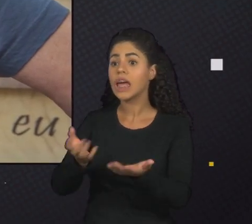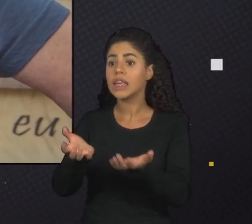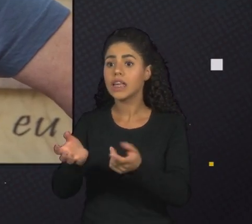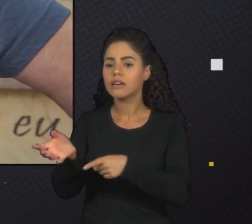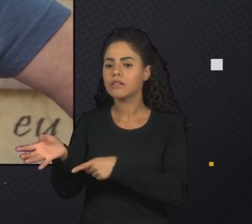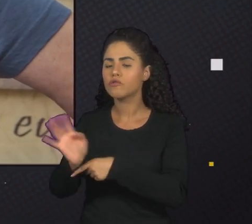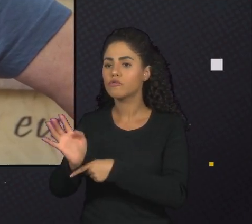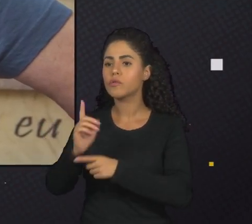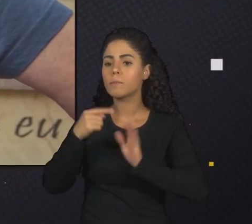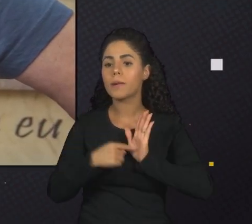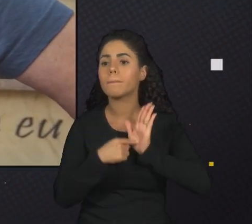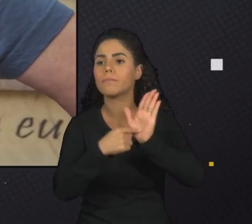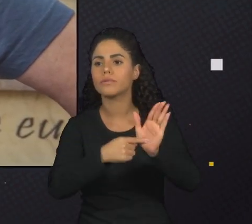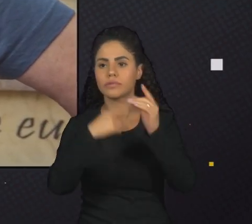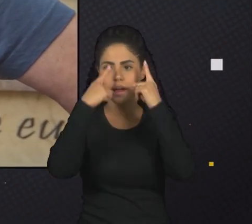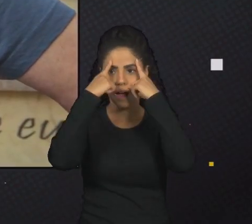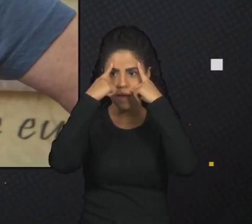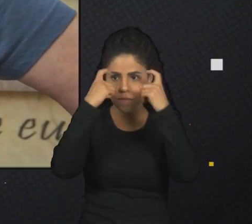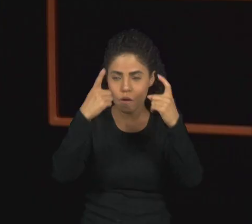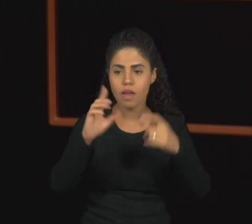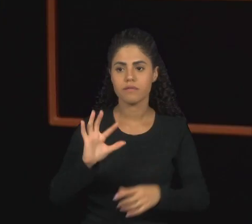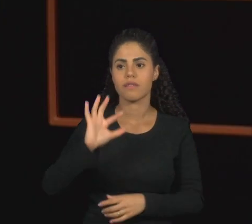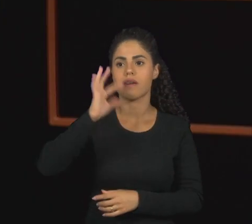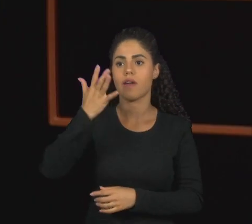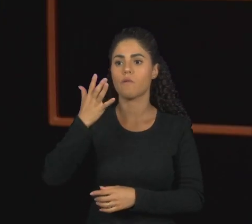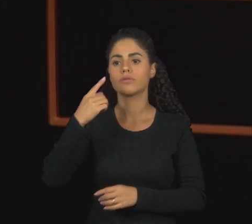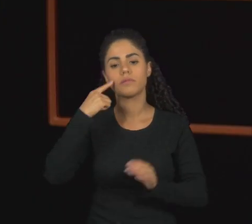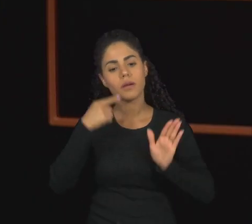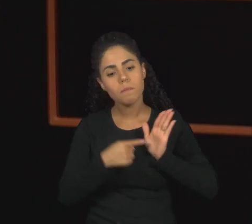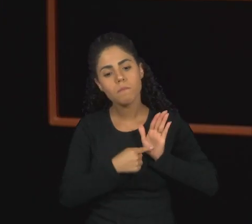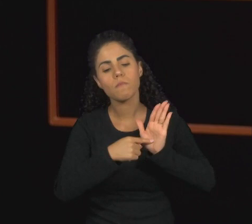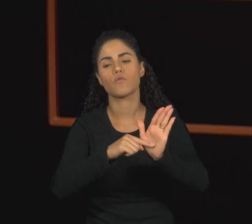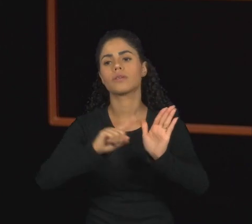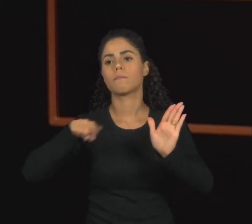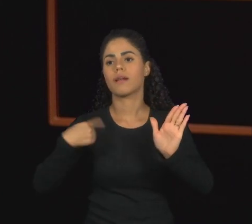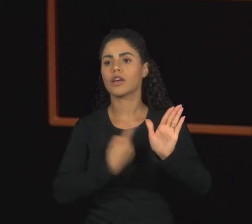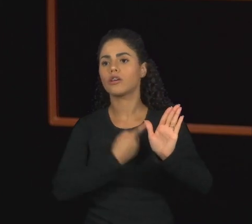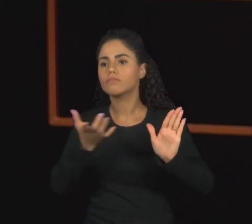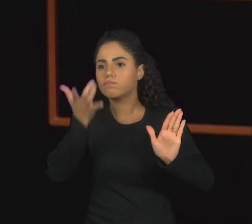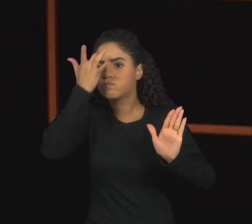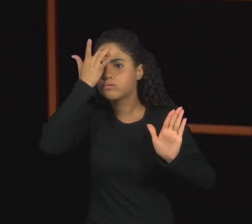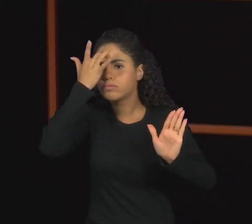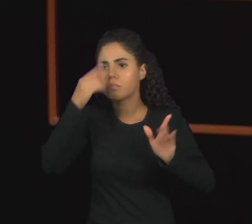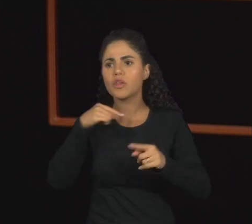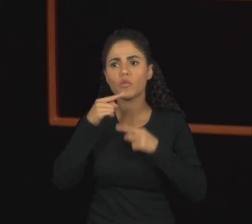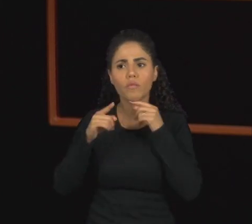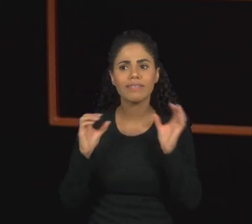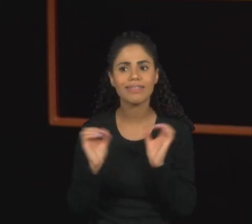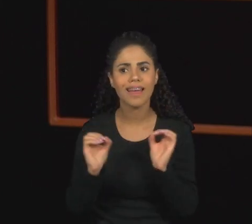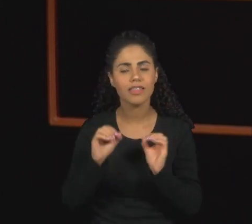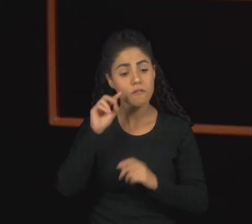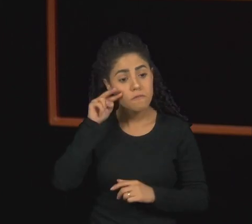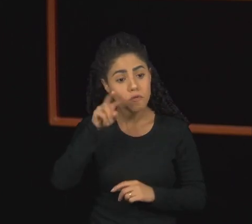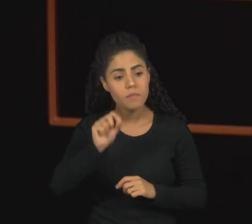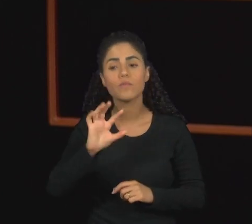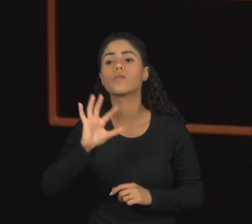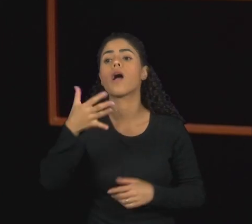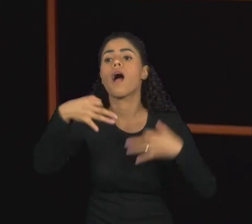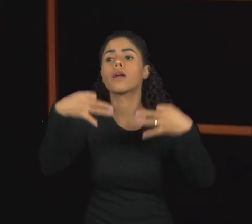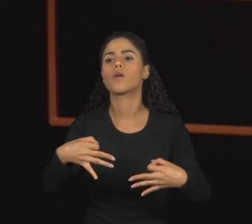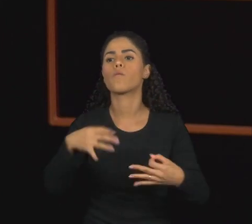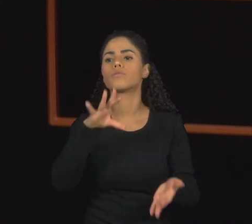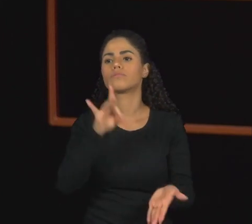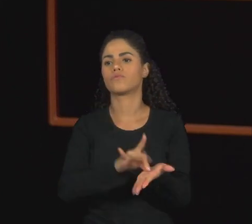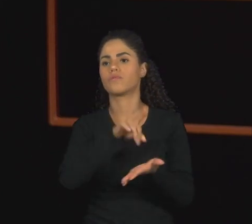explicitasse a violência que aconteceu, para deixar registrado, para que não houvesse dúvidas, né? Para que houvesse um registro